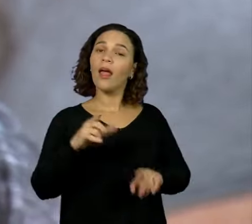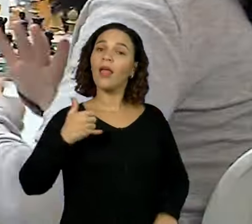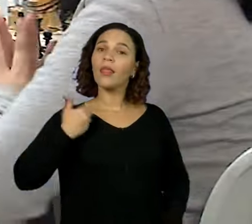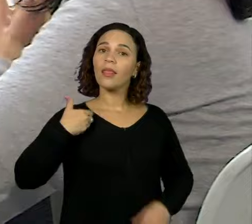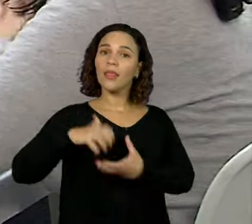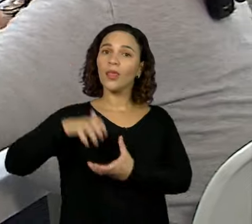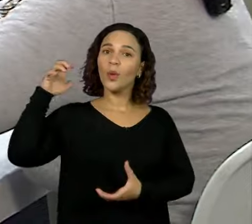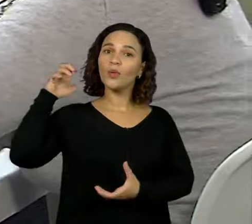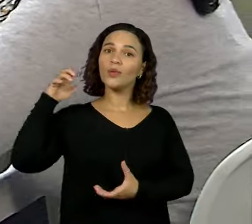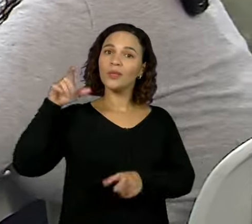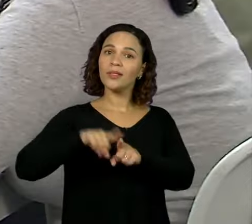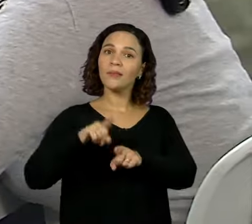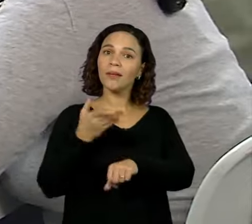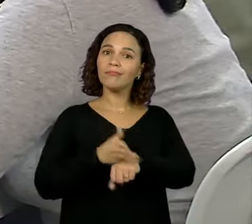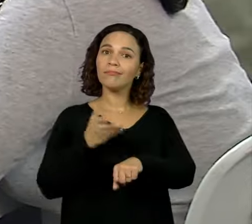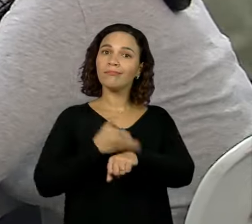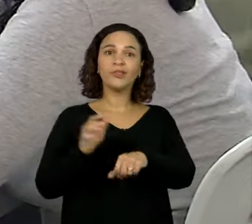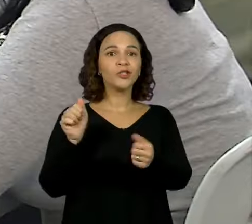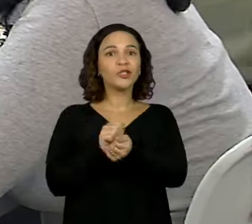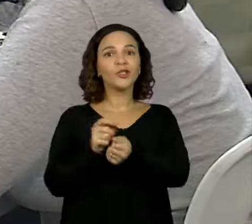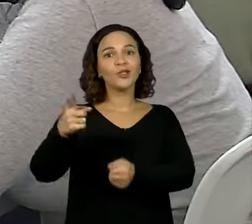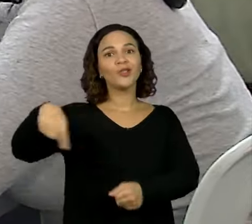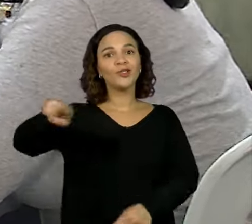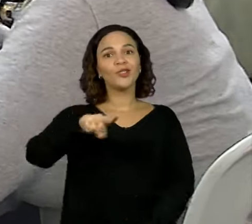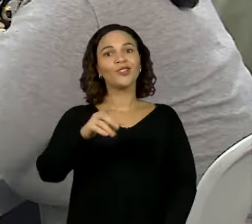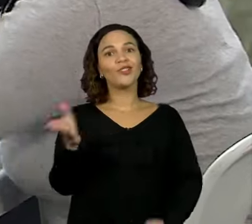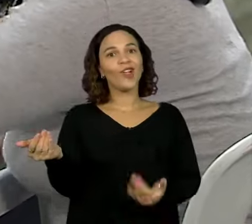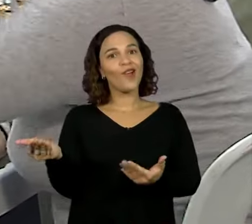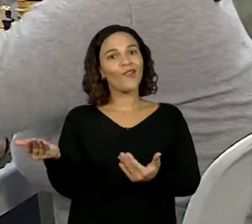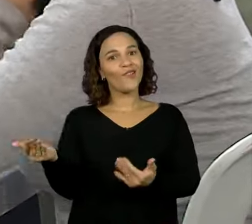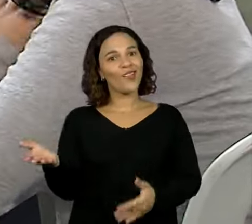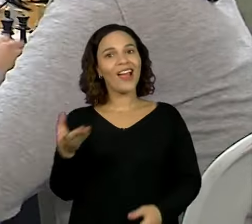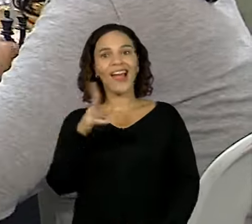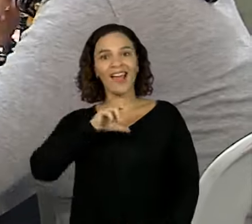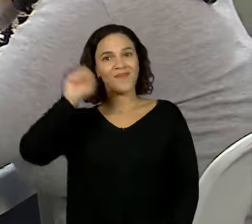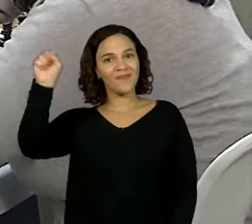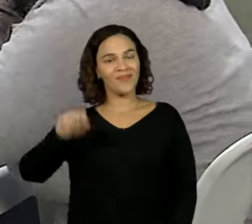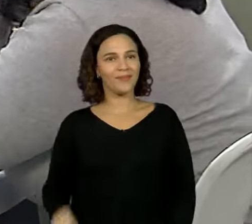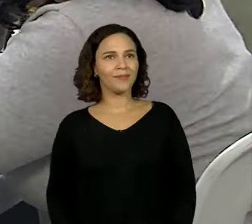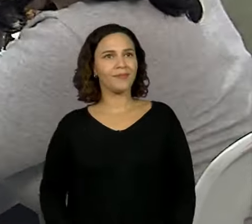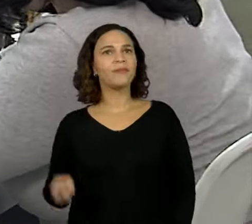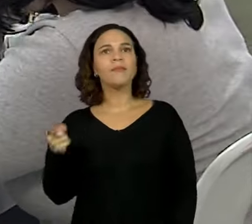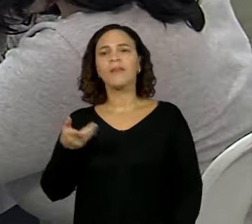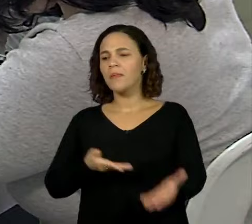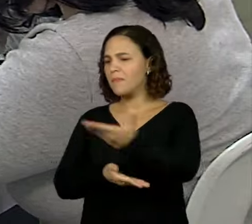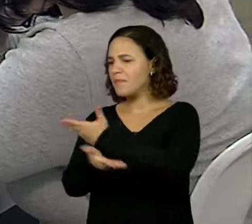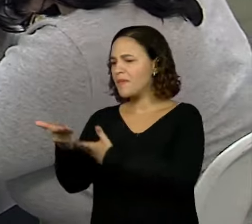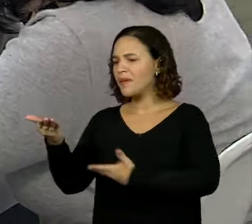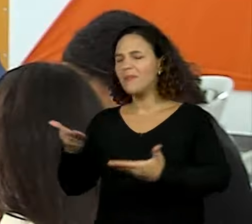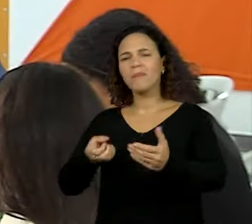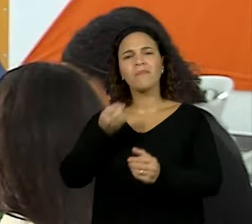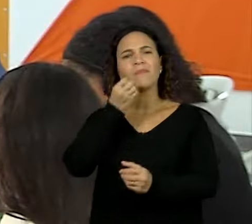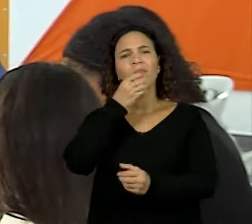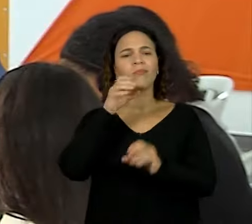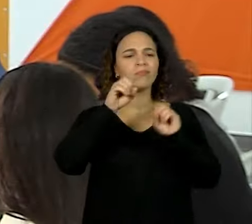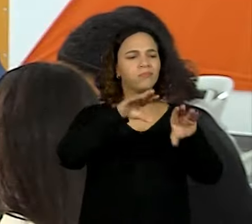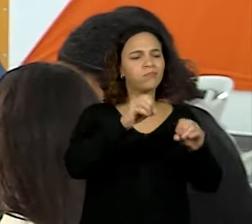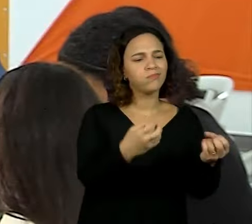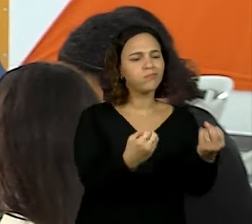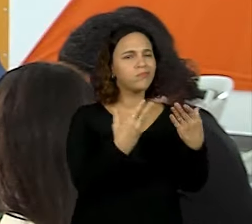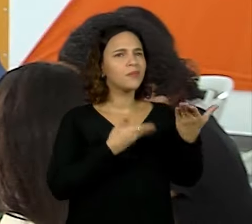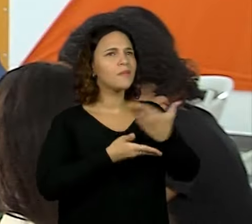idade, que fazem aulas junto com os campeões. Existe um diálogo saudável, um aprende com o outro. Isso, para mim,